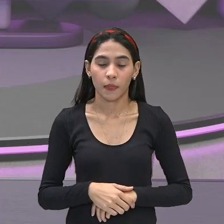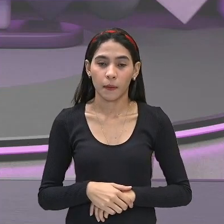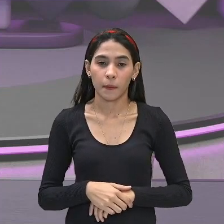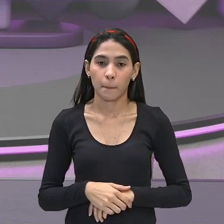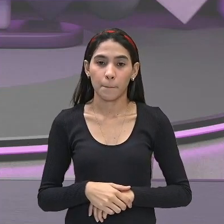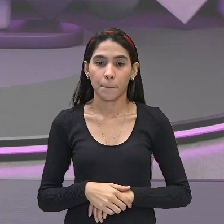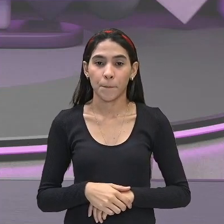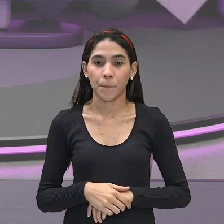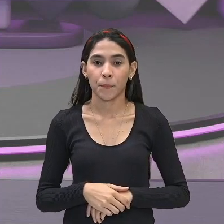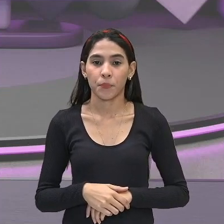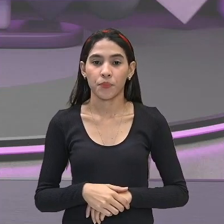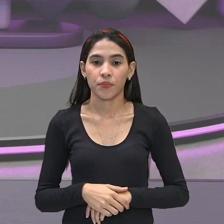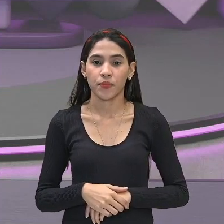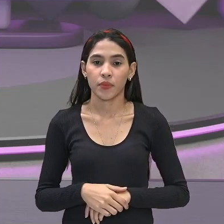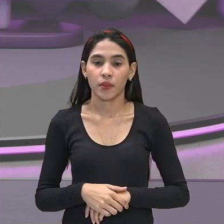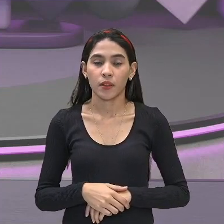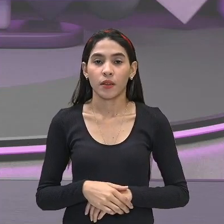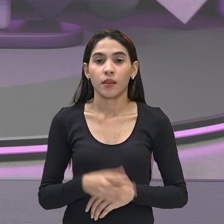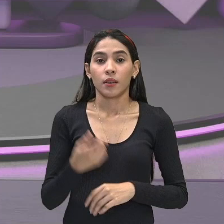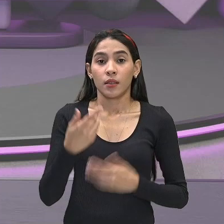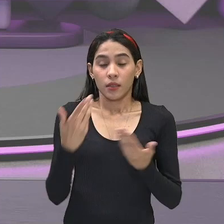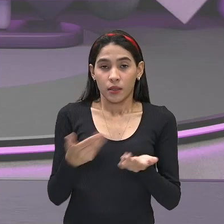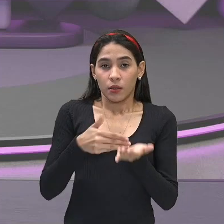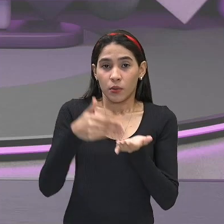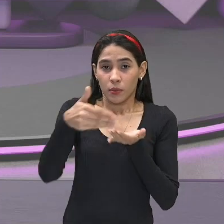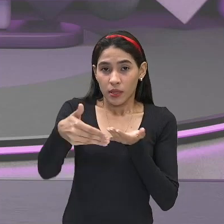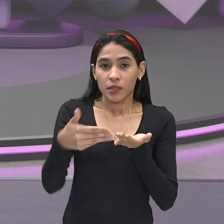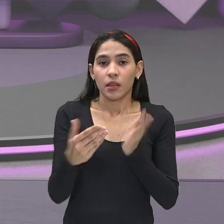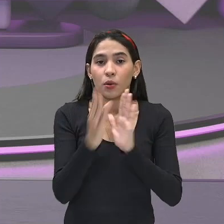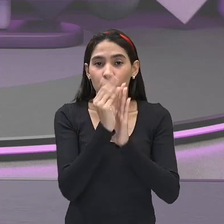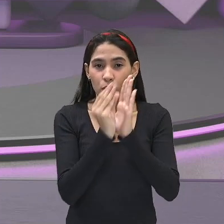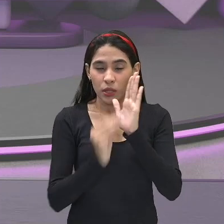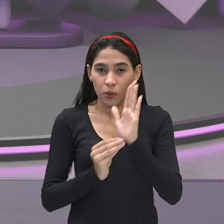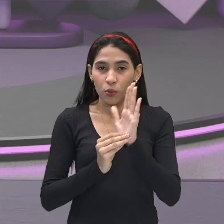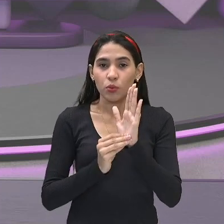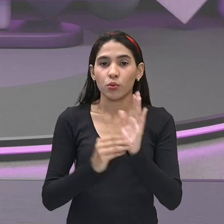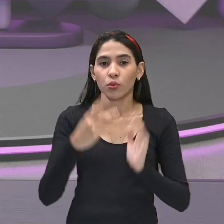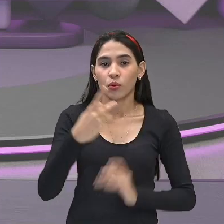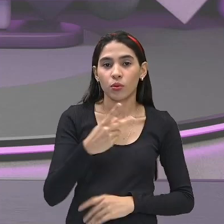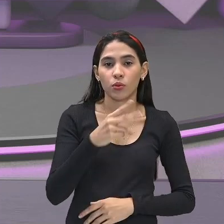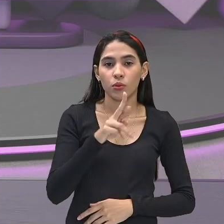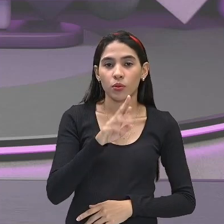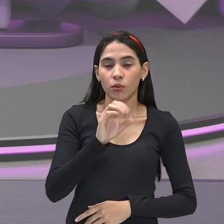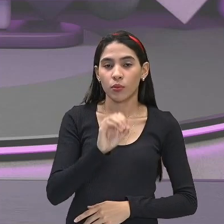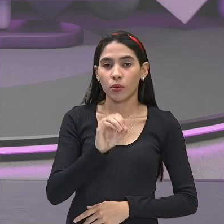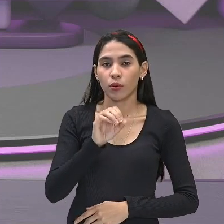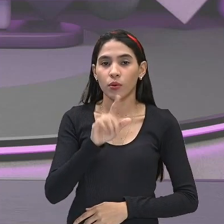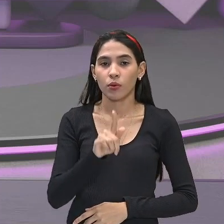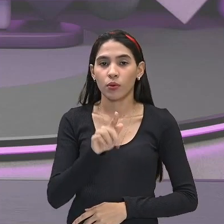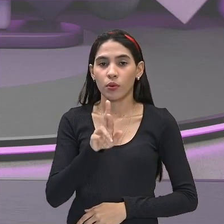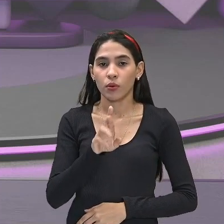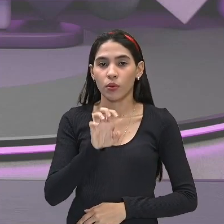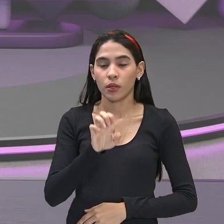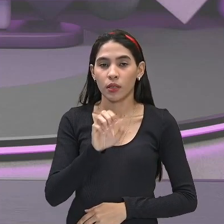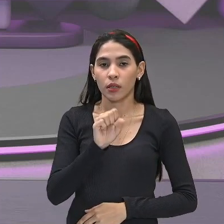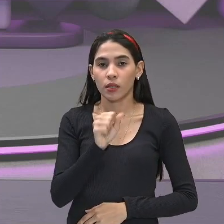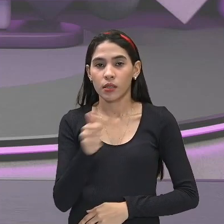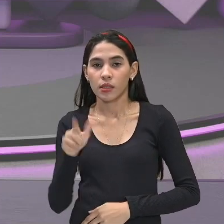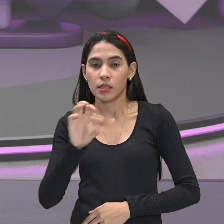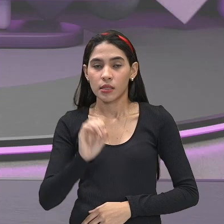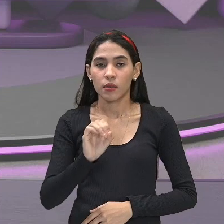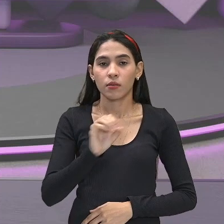quando nós iniciarmos propriamente o conteúdo de progressões aritméticas e geométricas, a gente vai falar